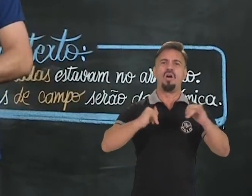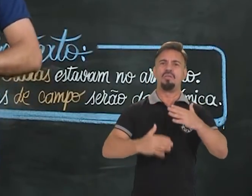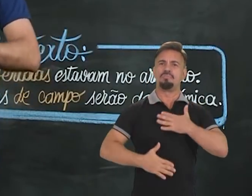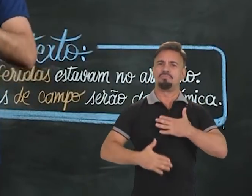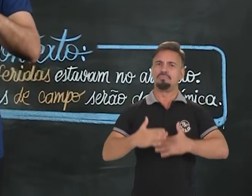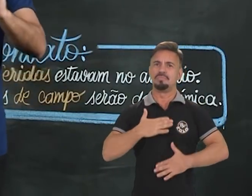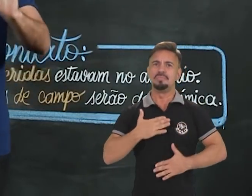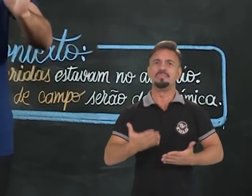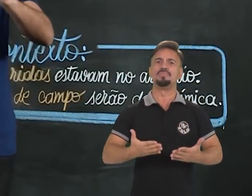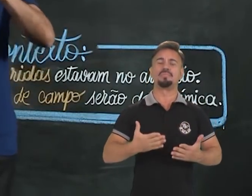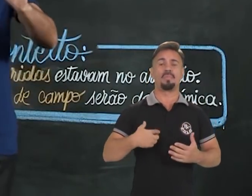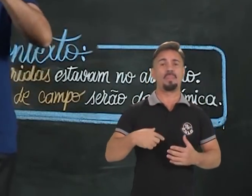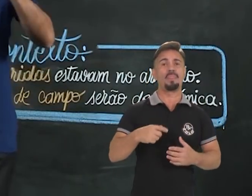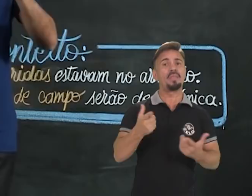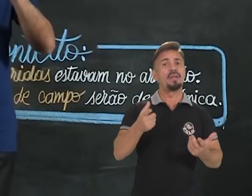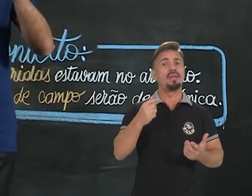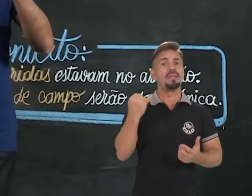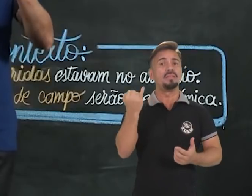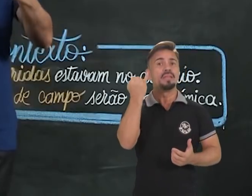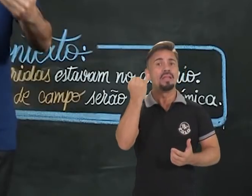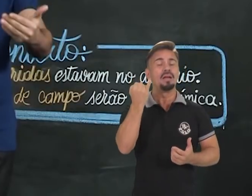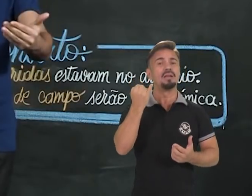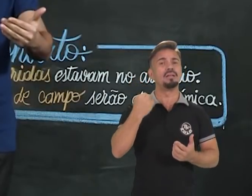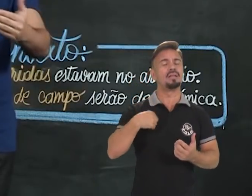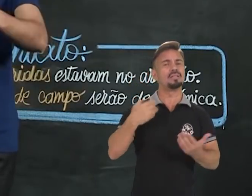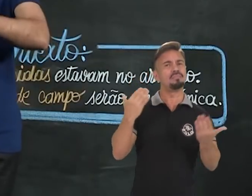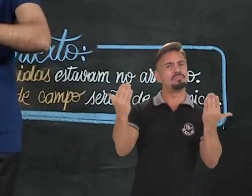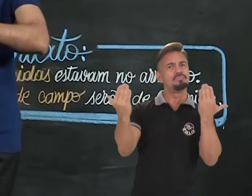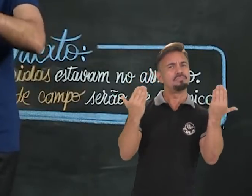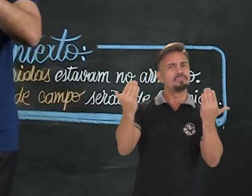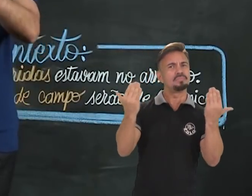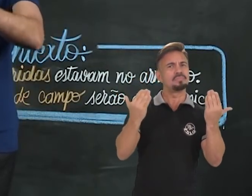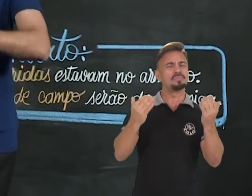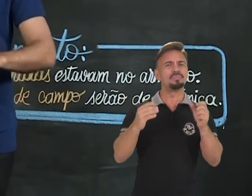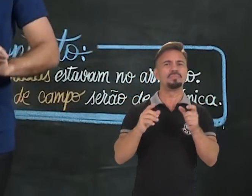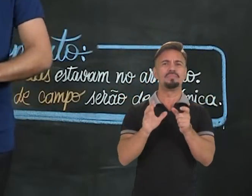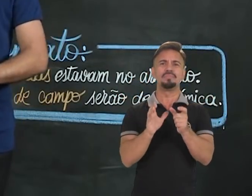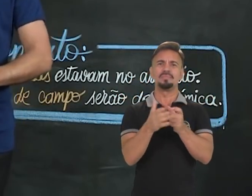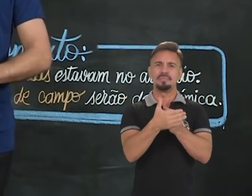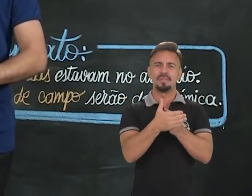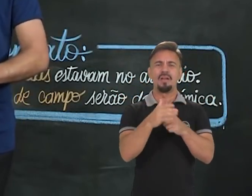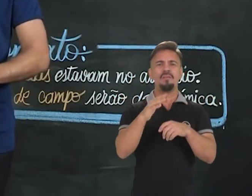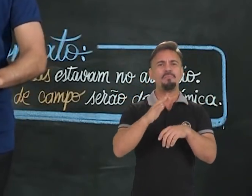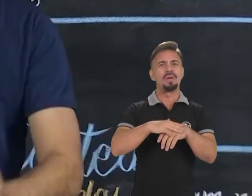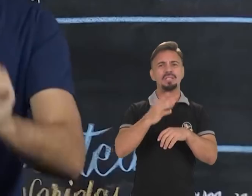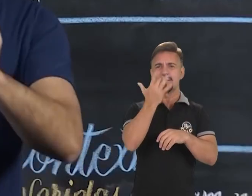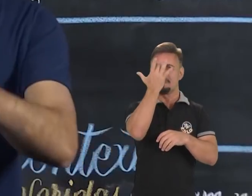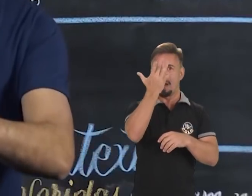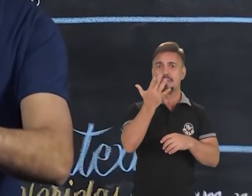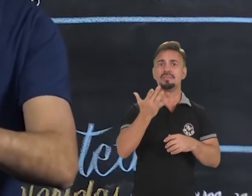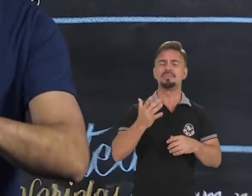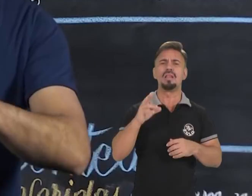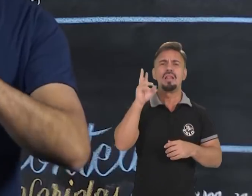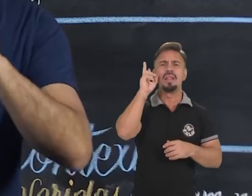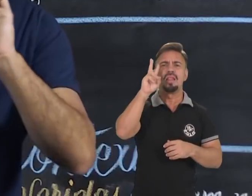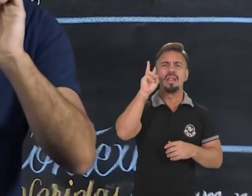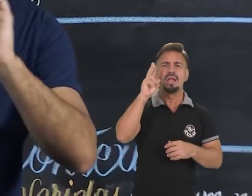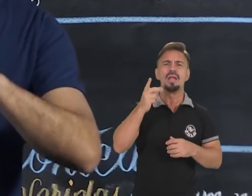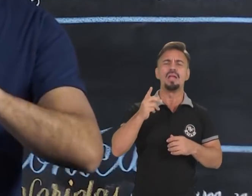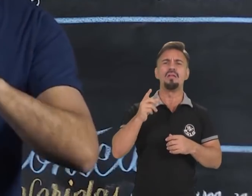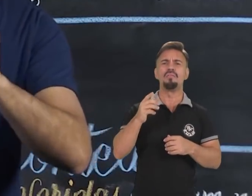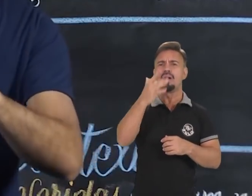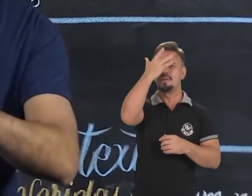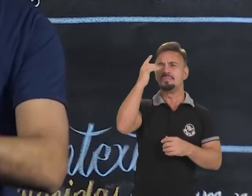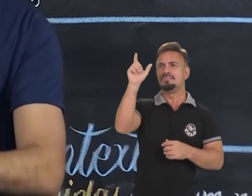do teu corpo. Então, é interessante que a gente faça essas associações entre os termos para ficar mais fácil de você entender. Lembra que quando a gente fala